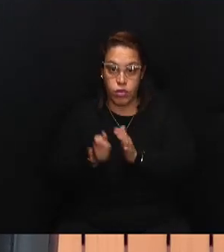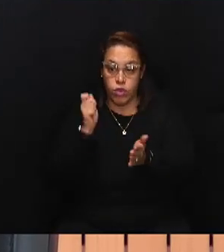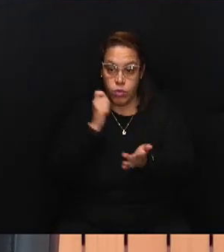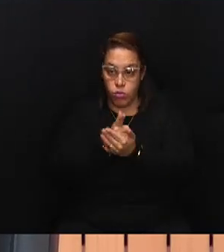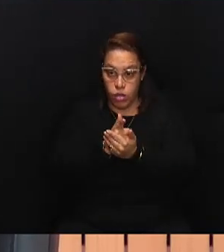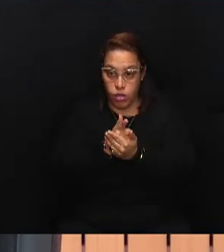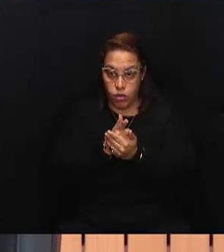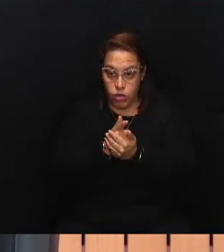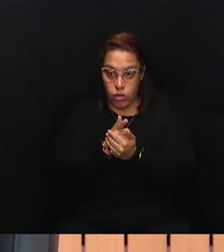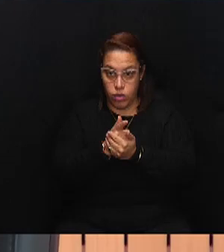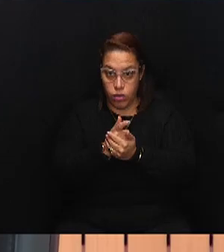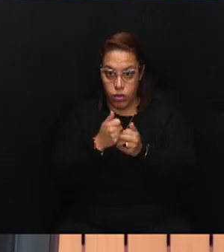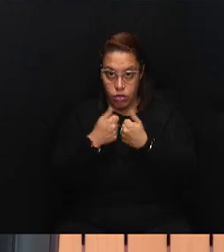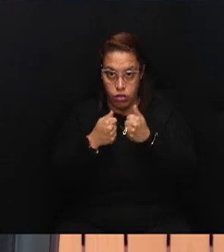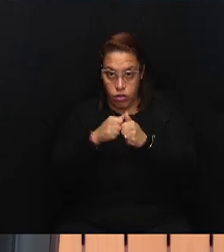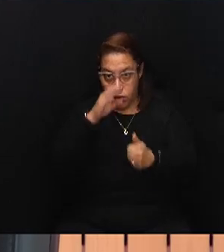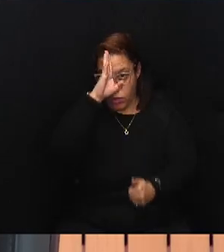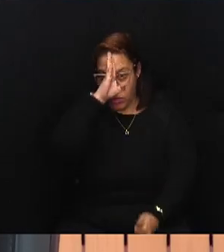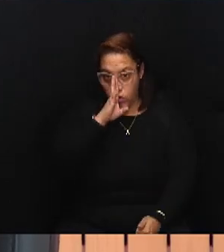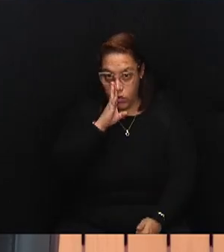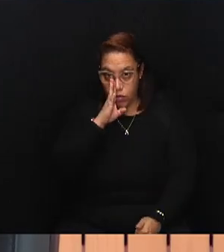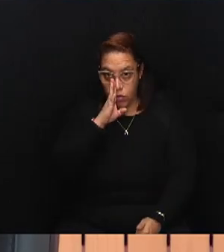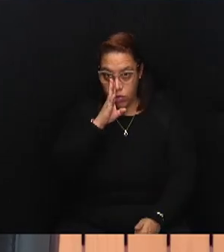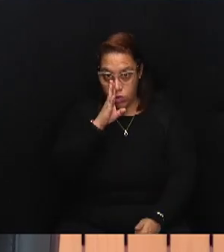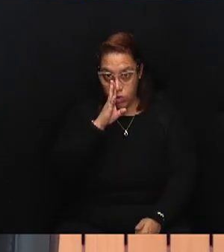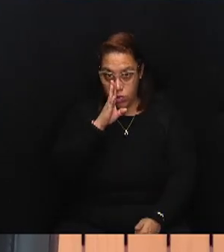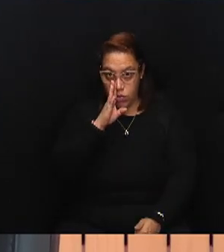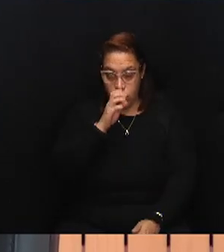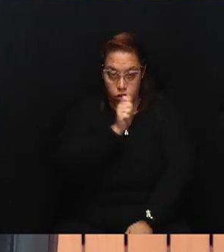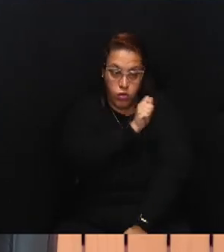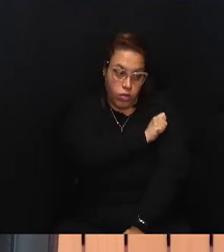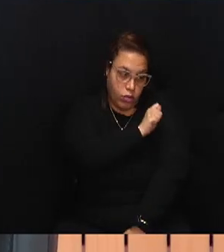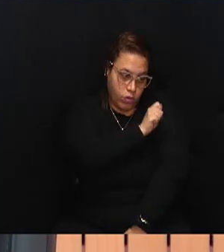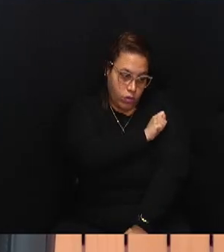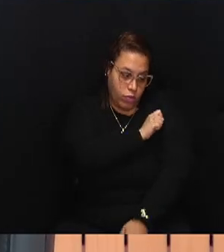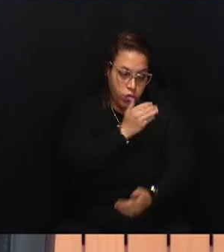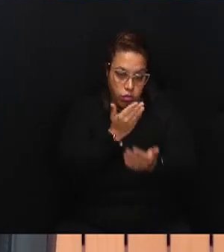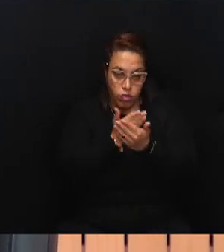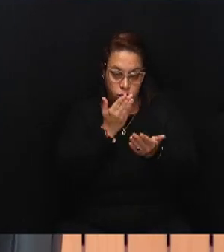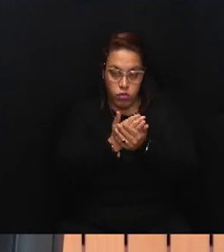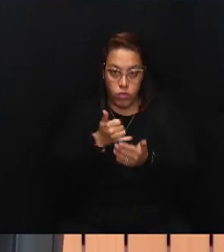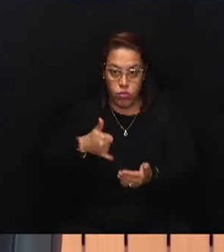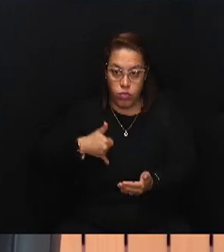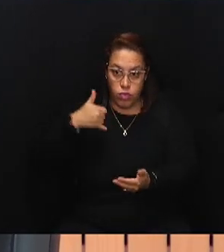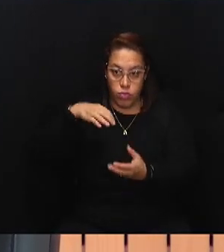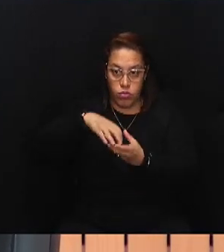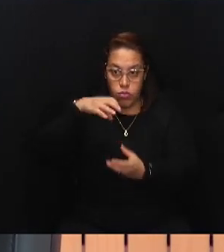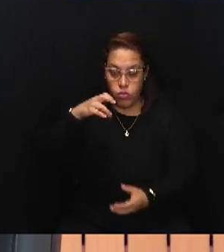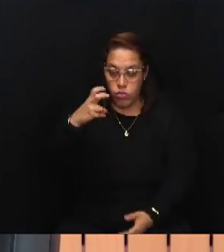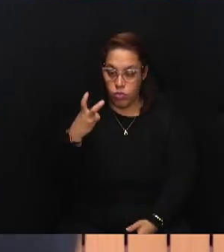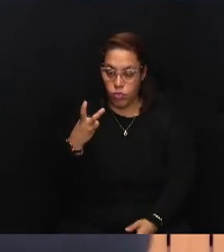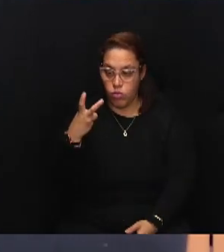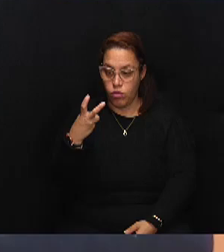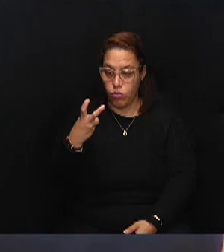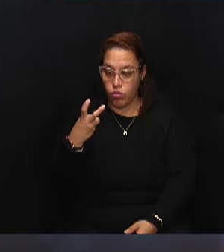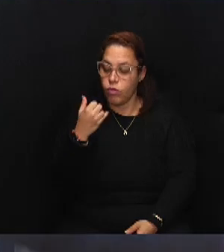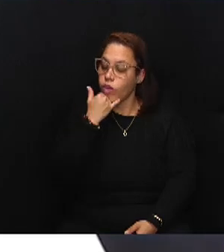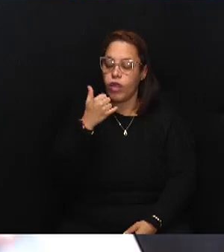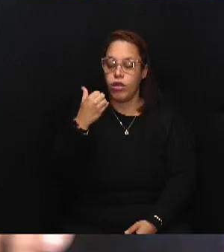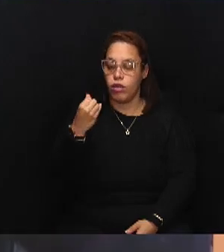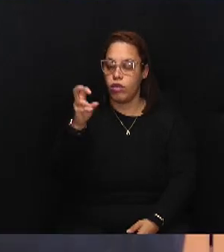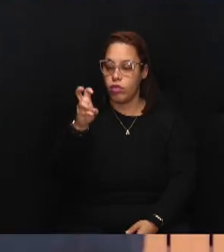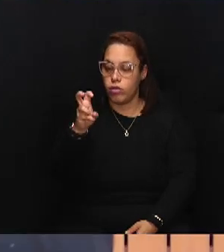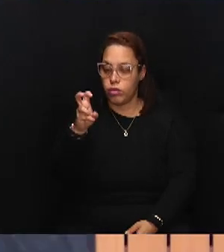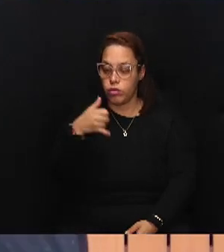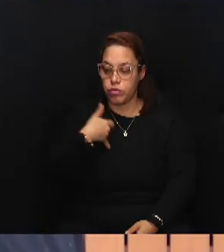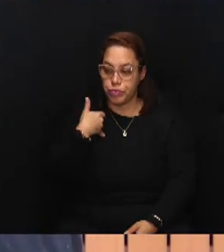pagava, inclusive, a gratuidade do estudante e do idoso até os 65 anos. Há uma contradição,